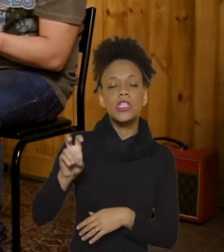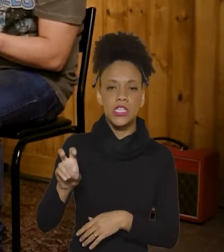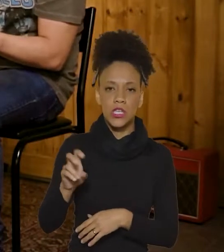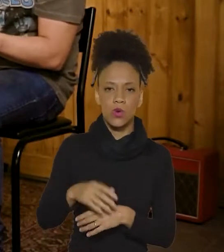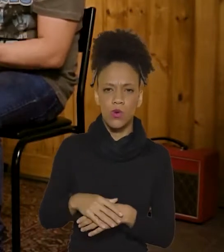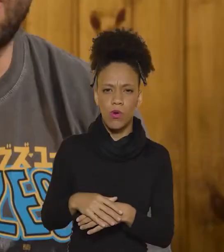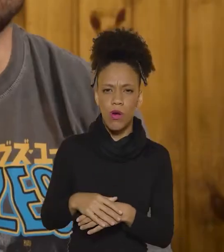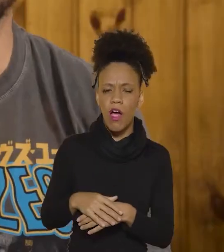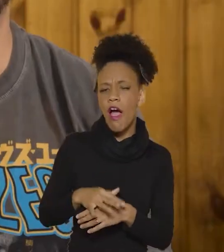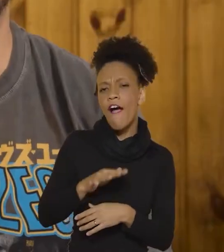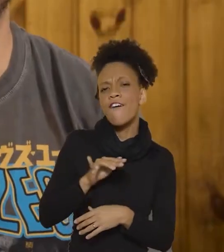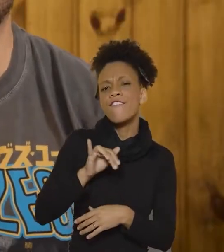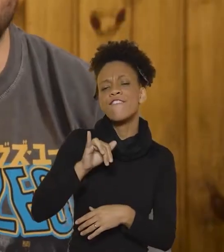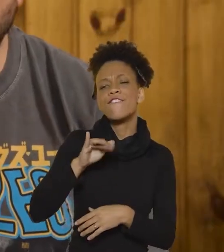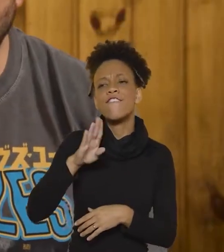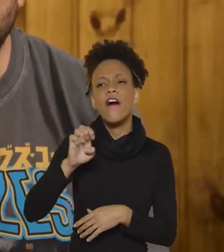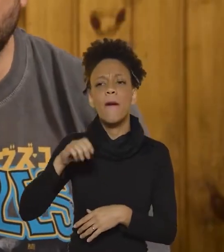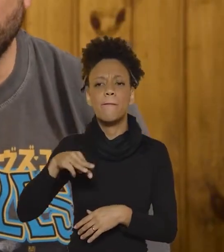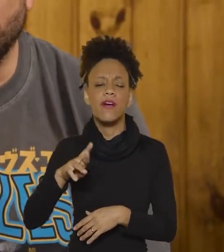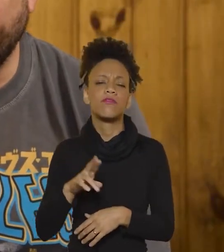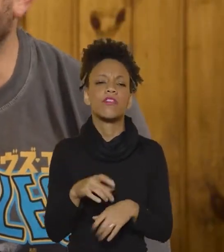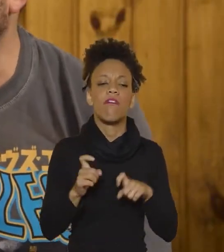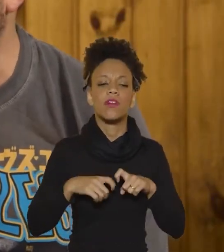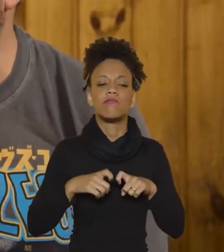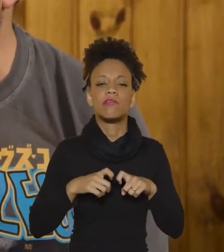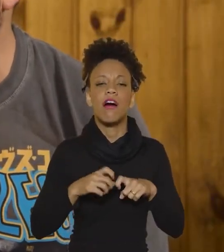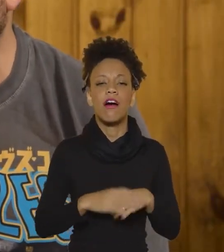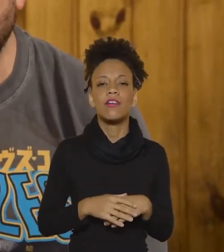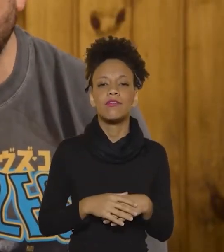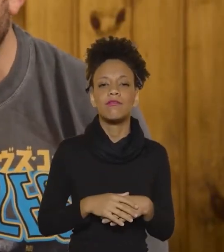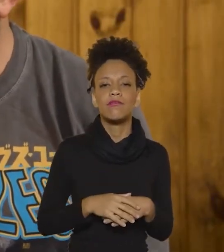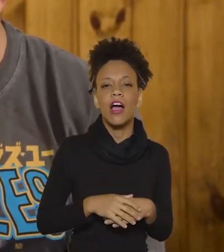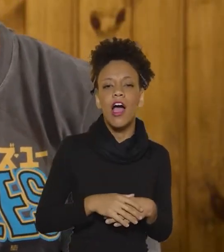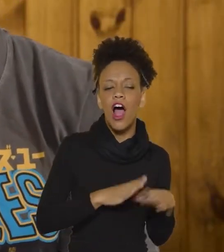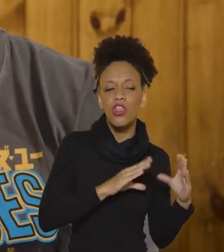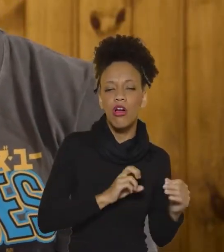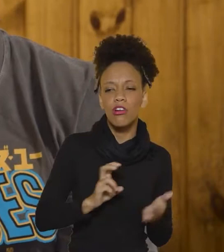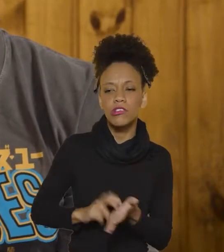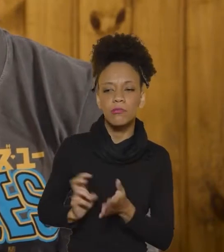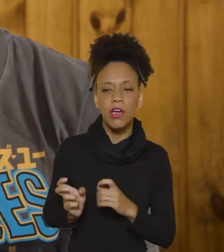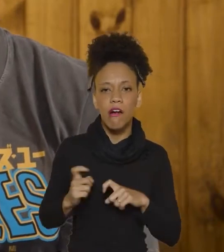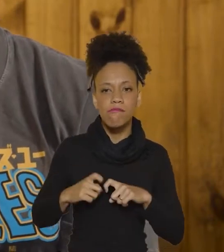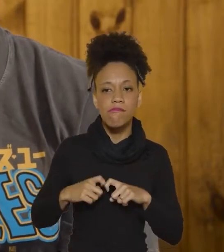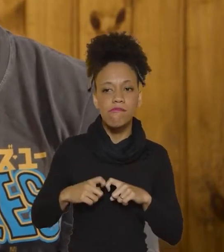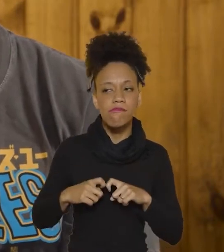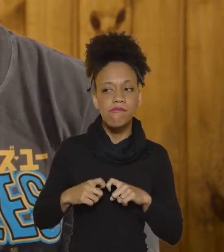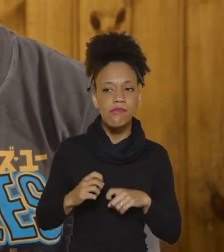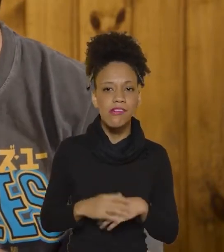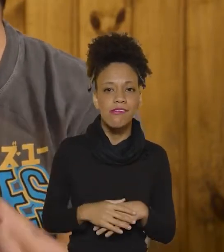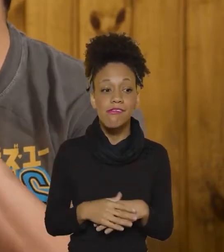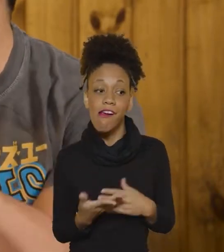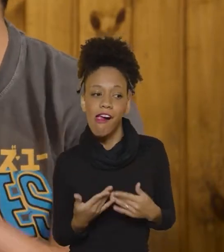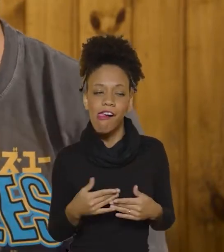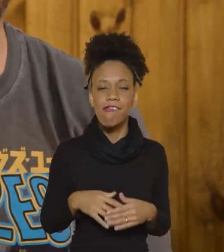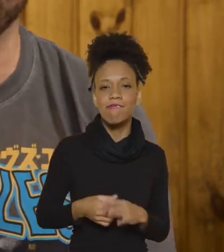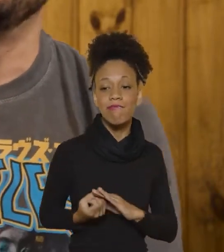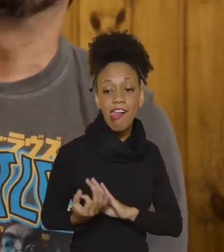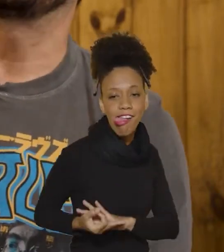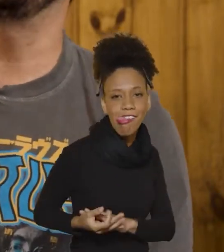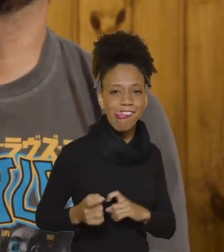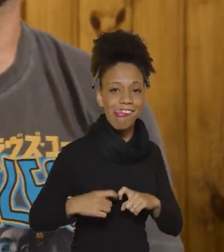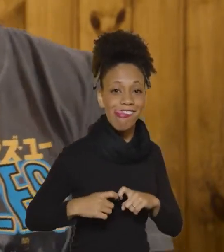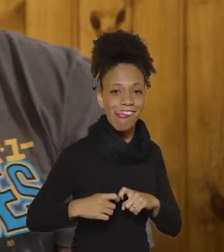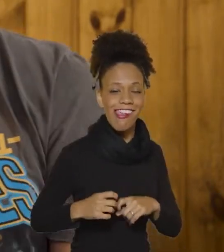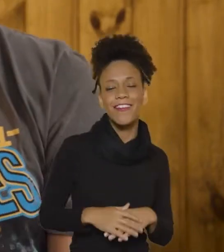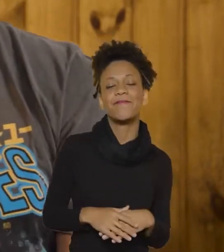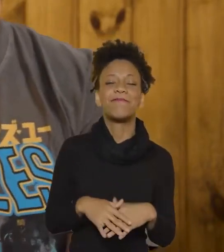remédio essas porras faz só tomo Format à noite depois um Forex né de manhã eu não vou lá e mete no Forex né no Forex